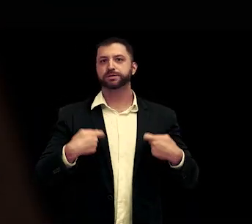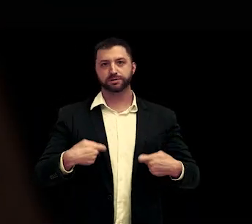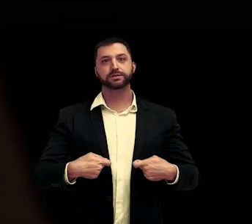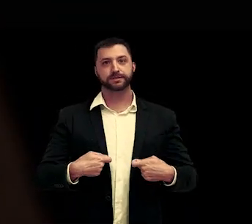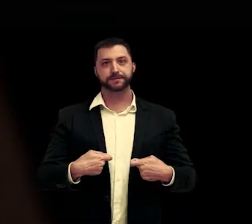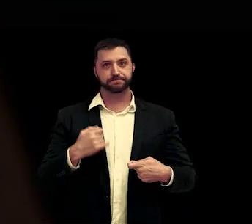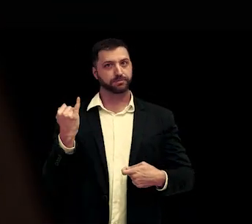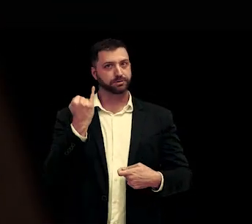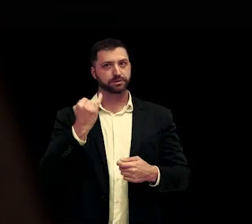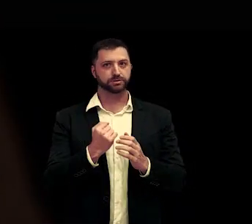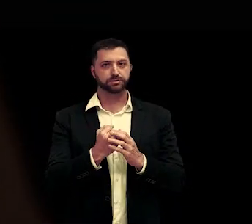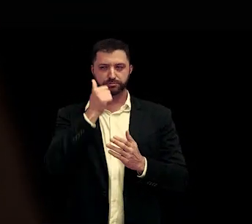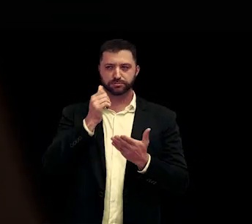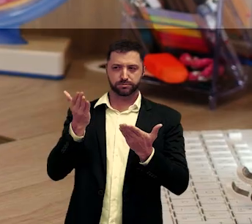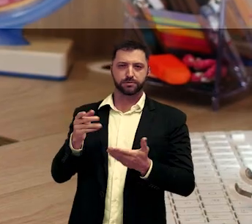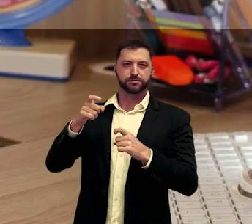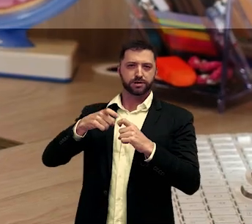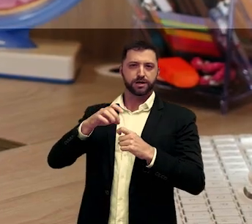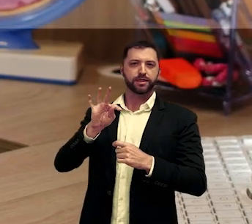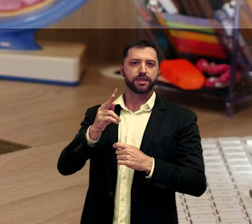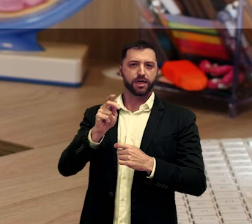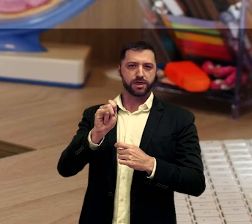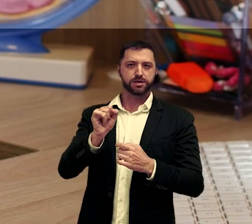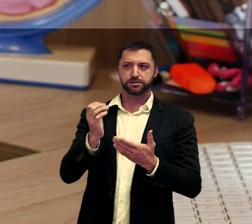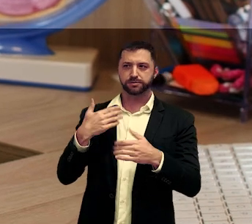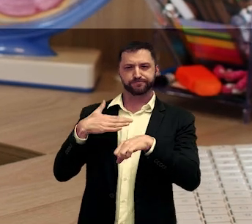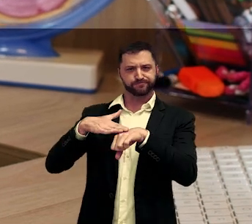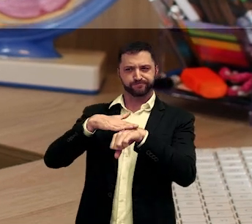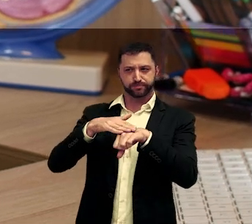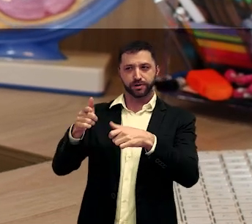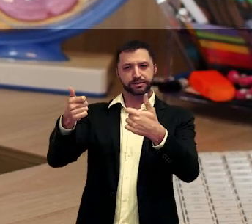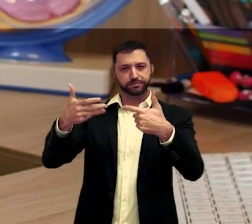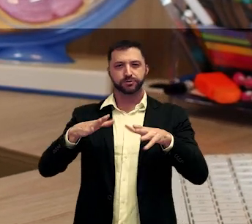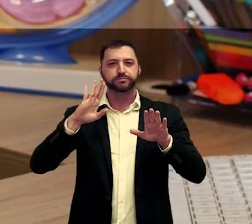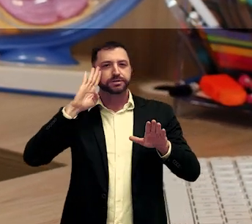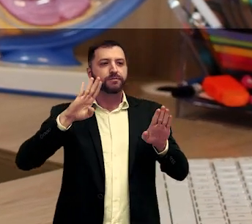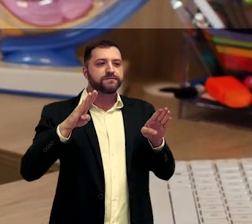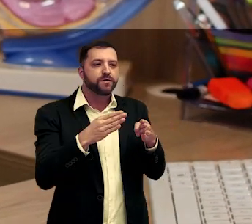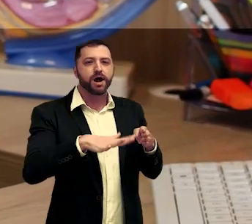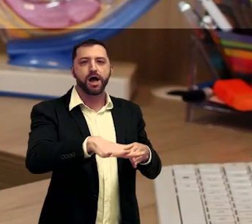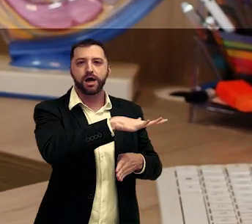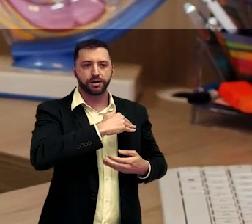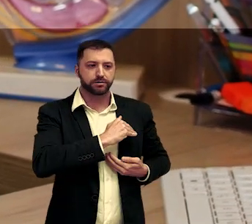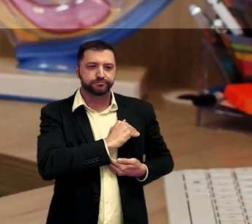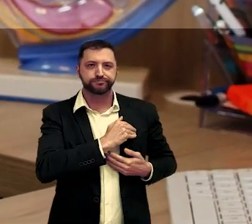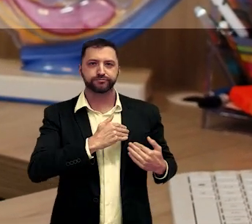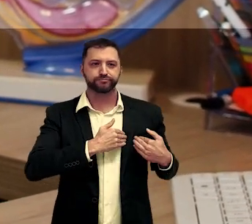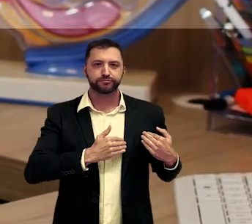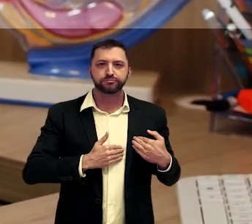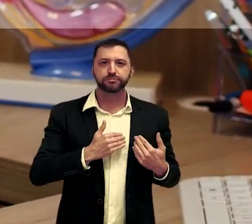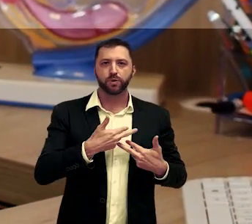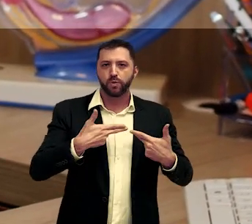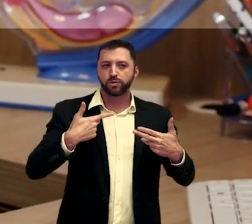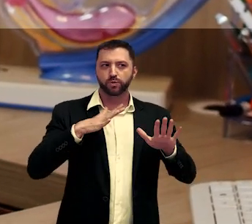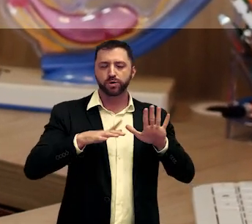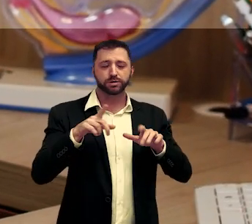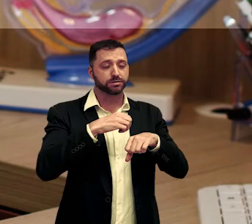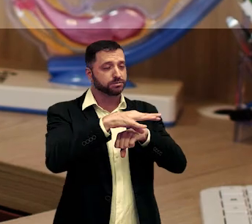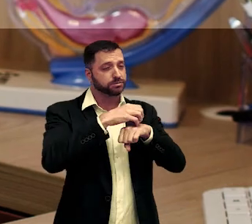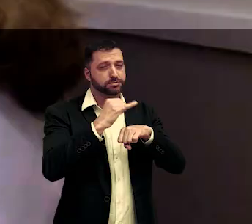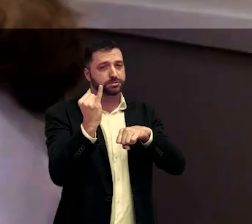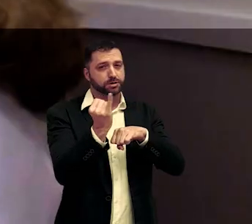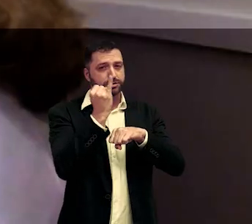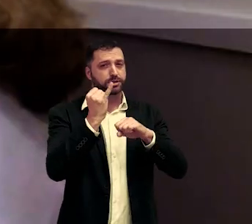continuam sendo essenciais. Conversamos com a doutora Thaís Buzinaro, especialista em ginecologia e